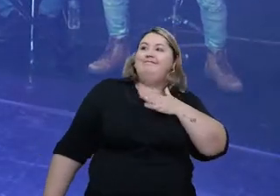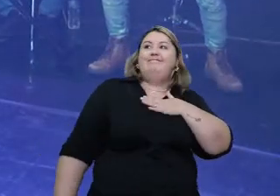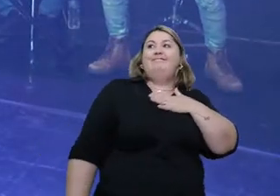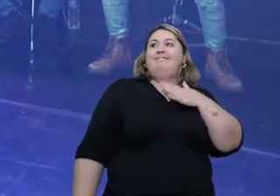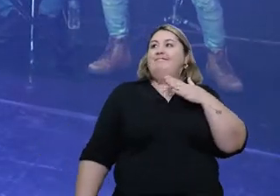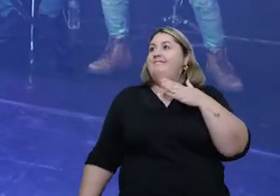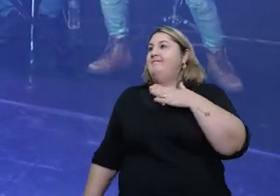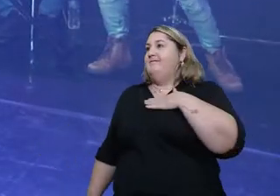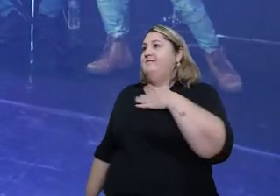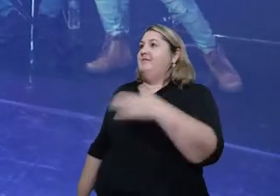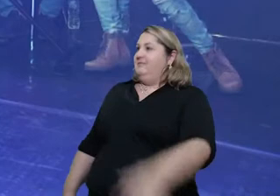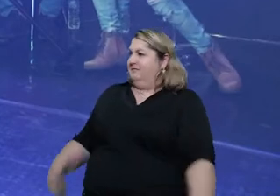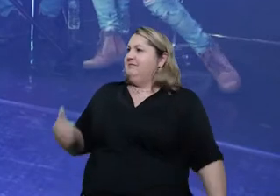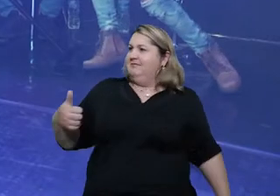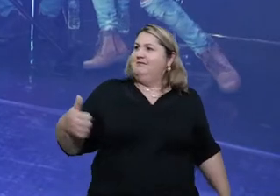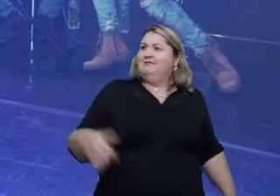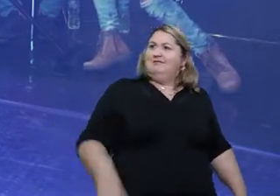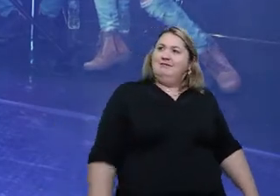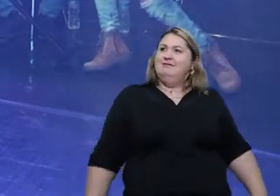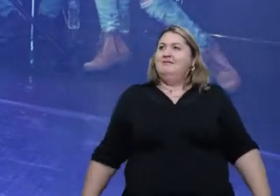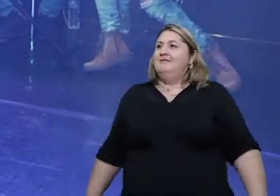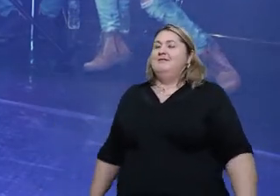Não sou eu.